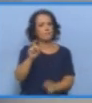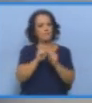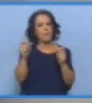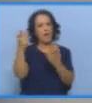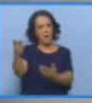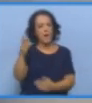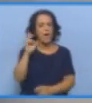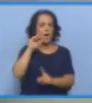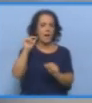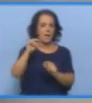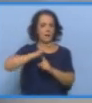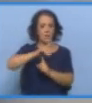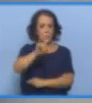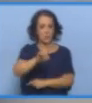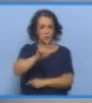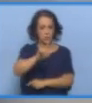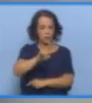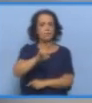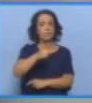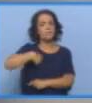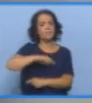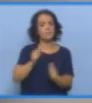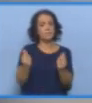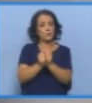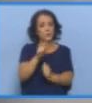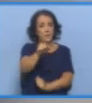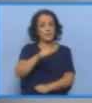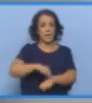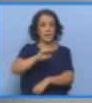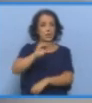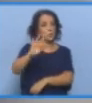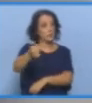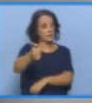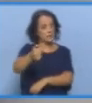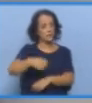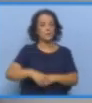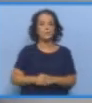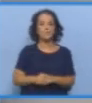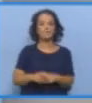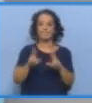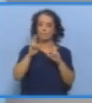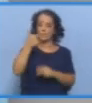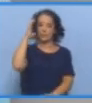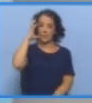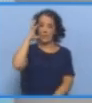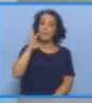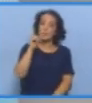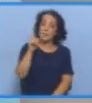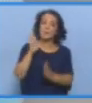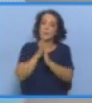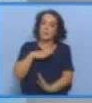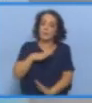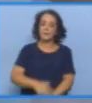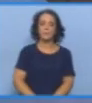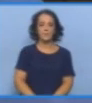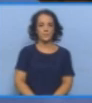rádio, na Antena 1, onde lhe fazemos companhia pelas 22h45. Votos de boa tarde. Até amanhã, se Deus quiser.